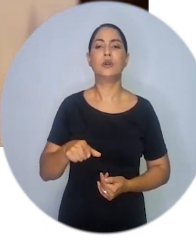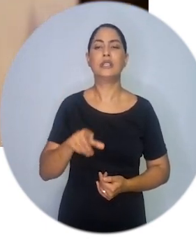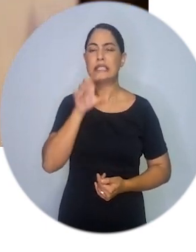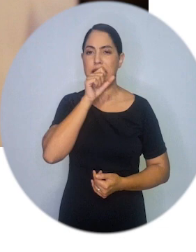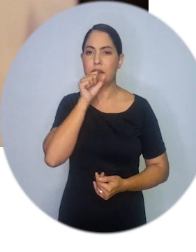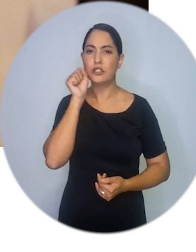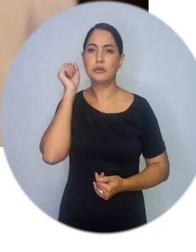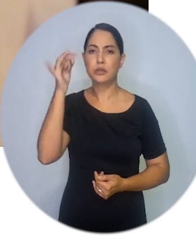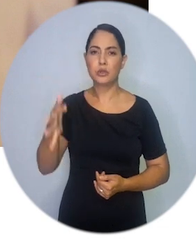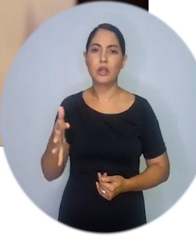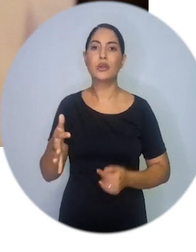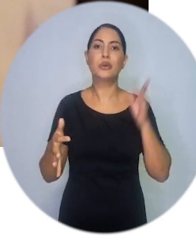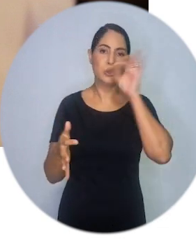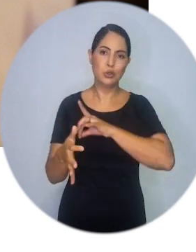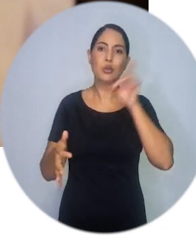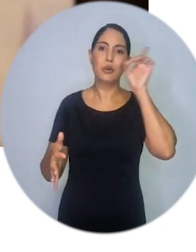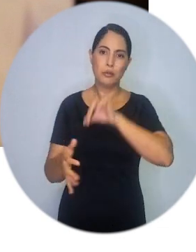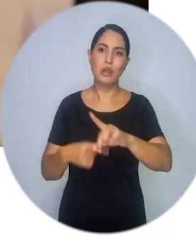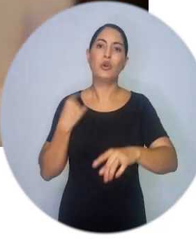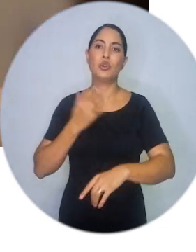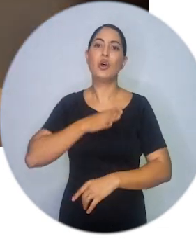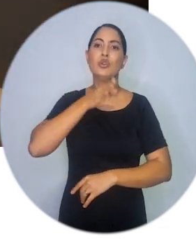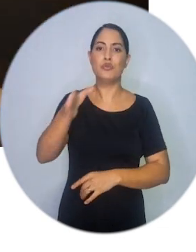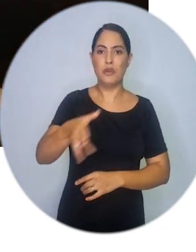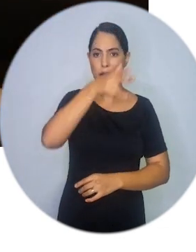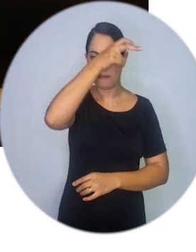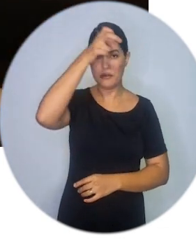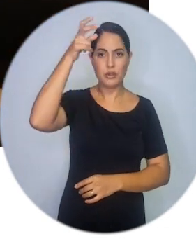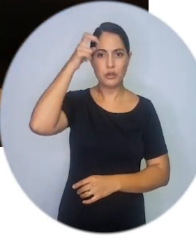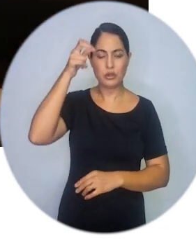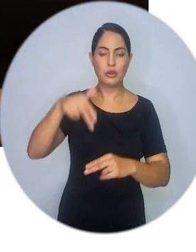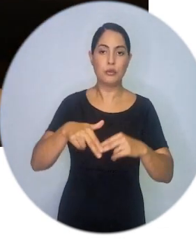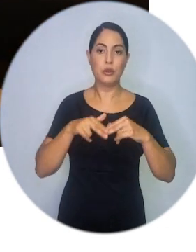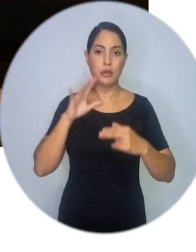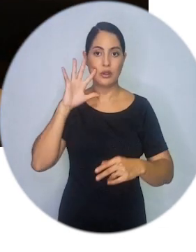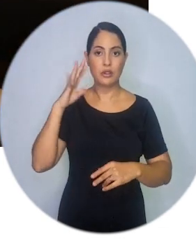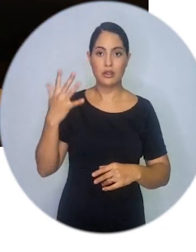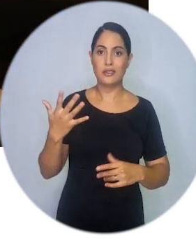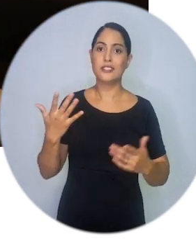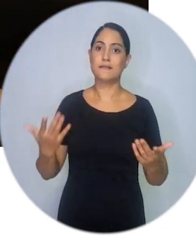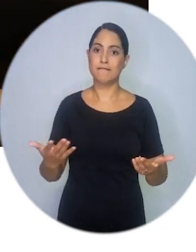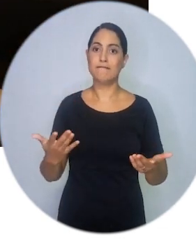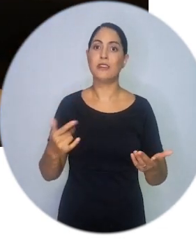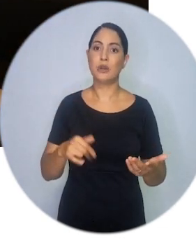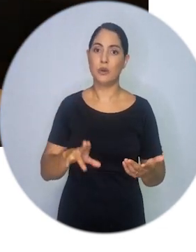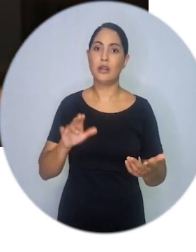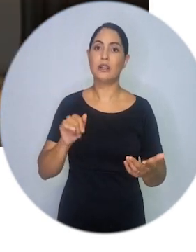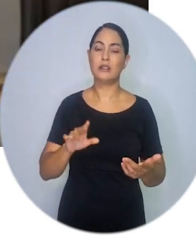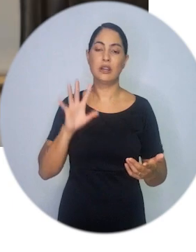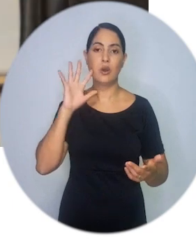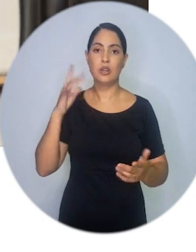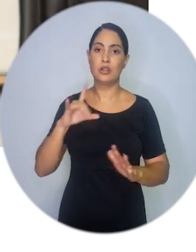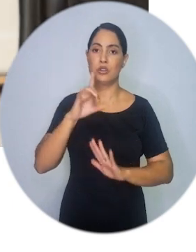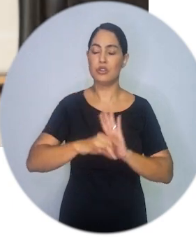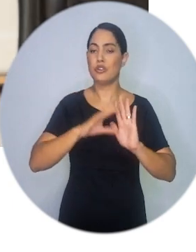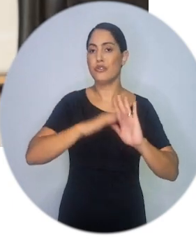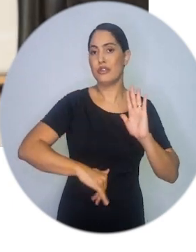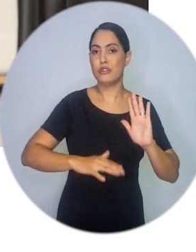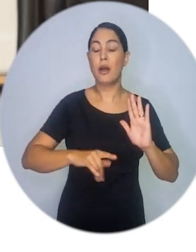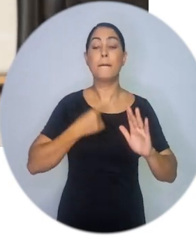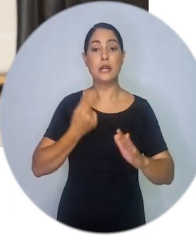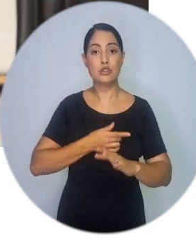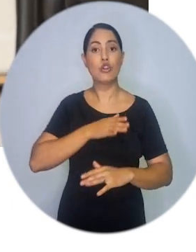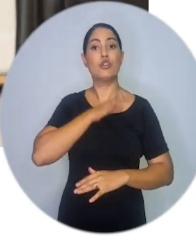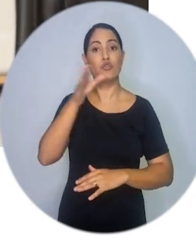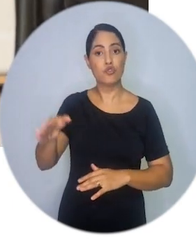de madrugada, no domingo, nós estávamos dentro da prefeitura, porque foi a Guarda Municipal de Cachoeirinha que cometeu esta violação de